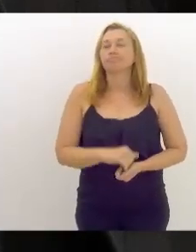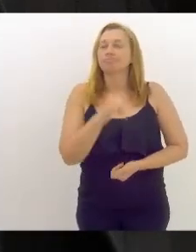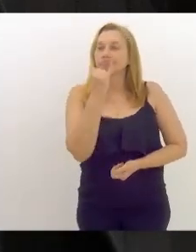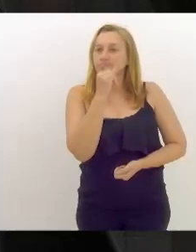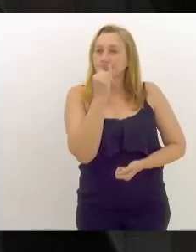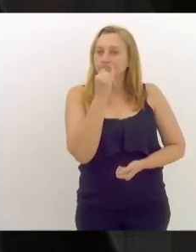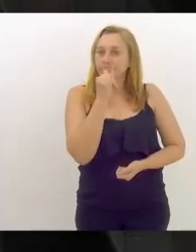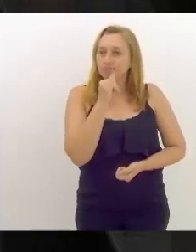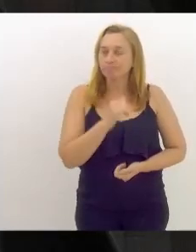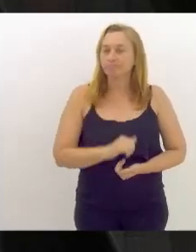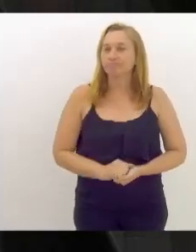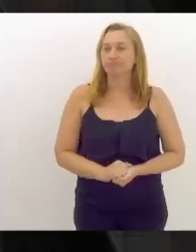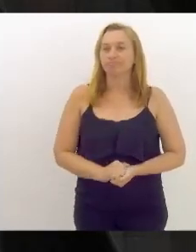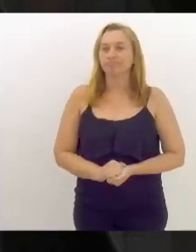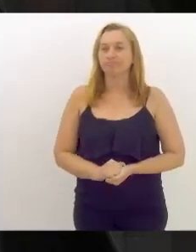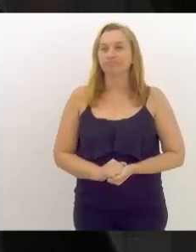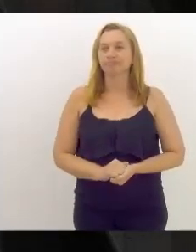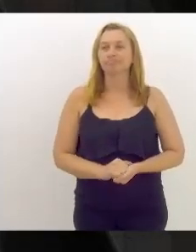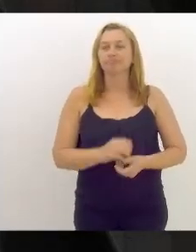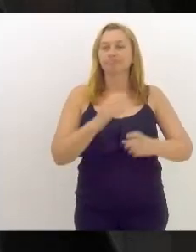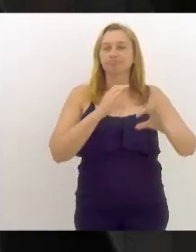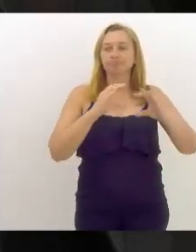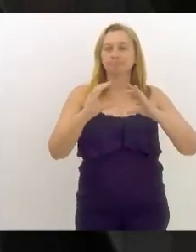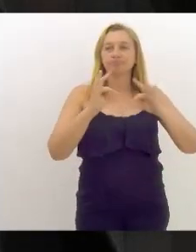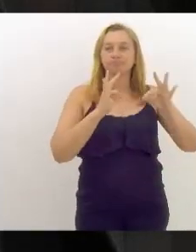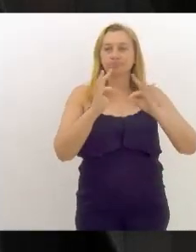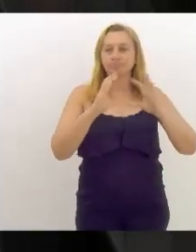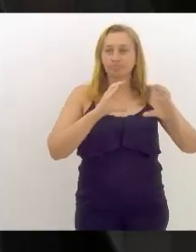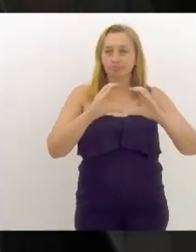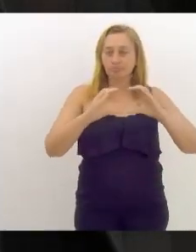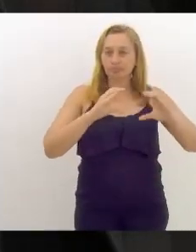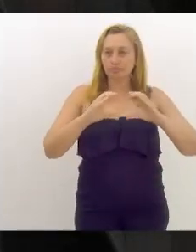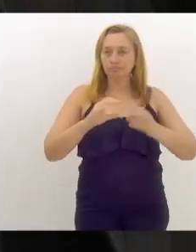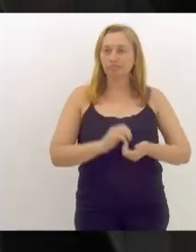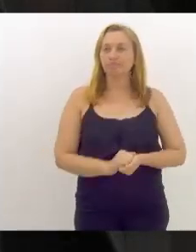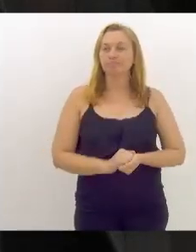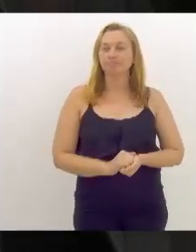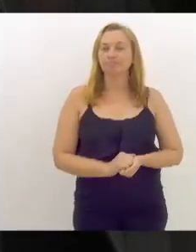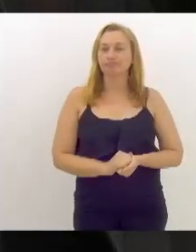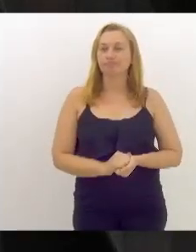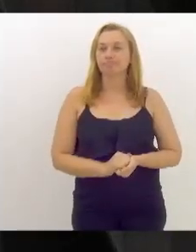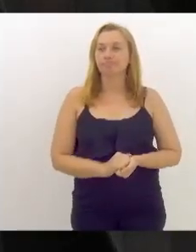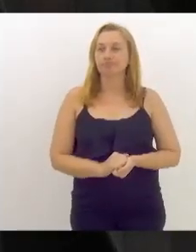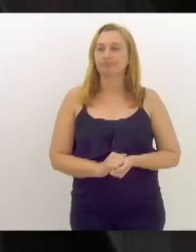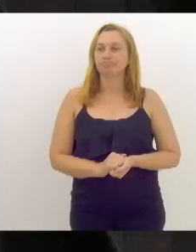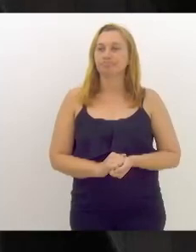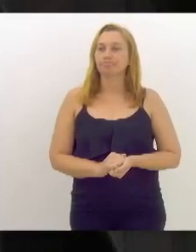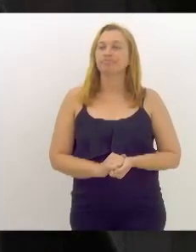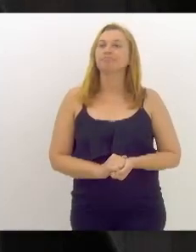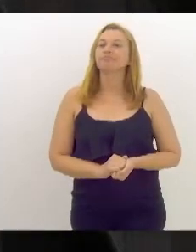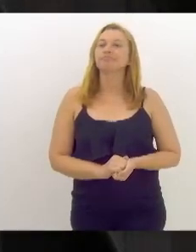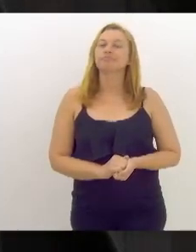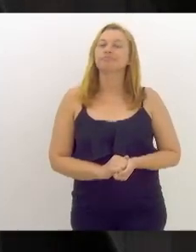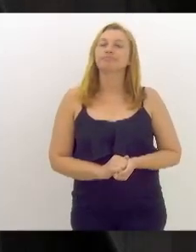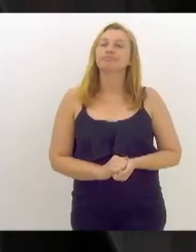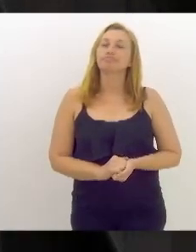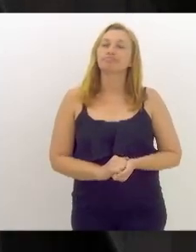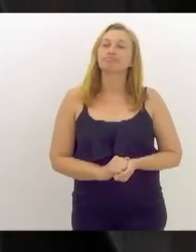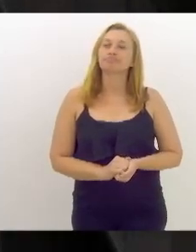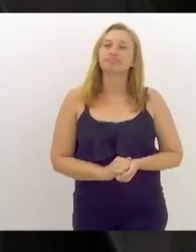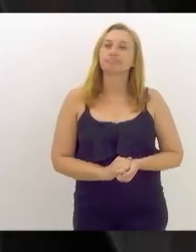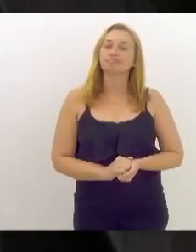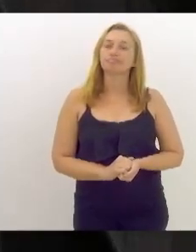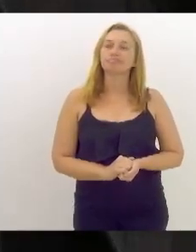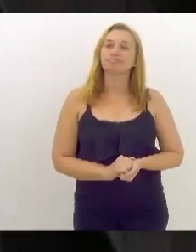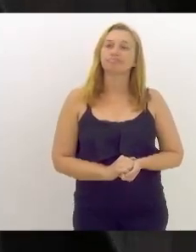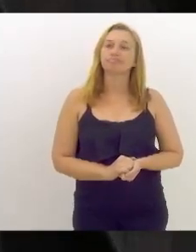energia e telecomunicações. E como bem essencial, a alíquota não poderia